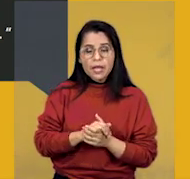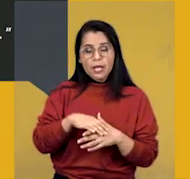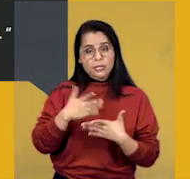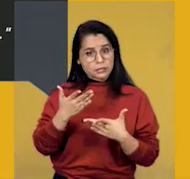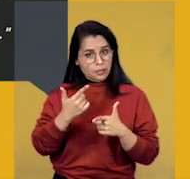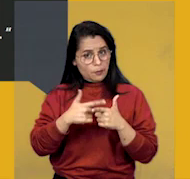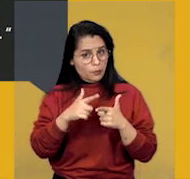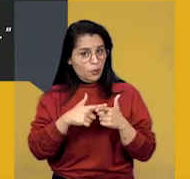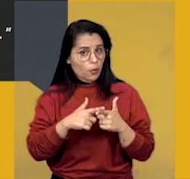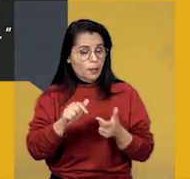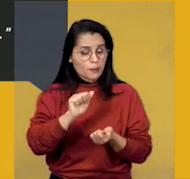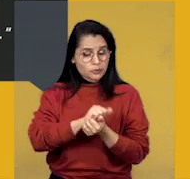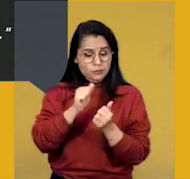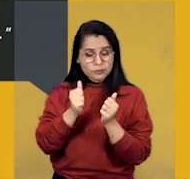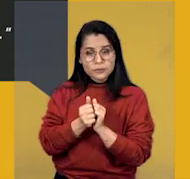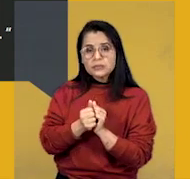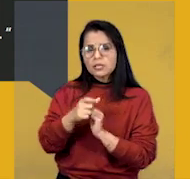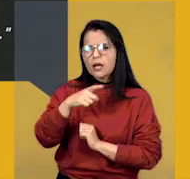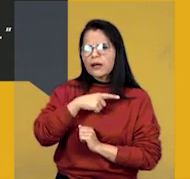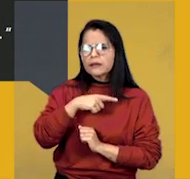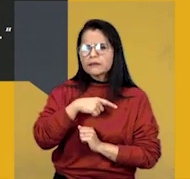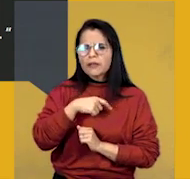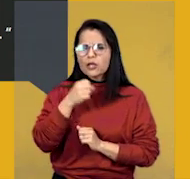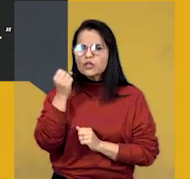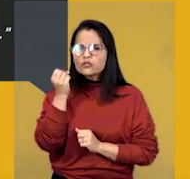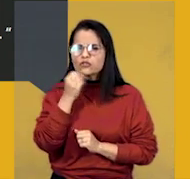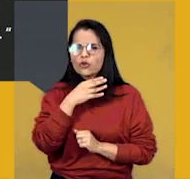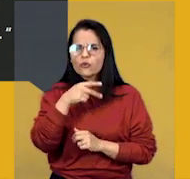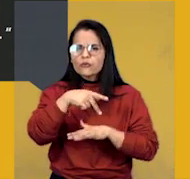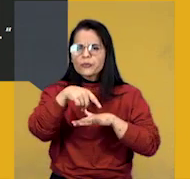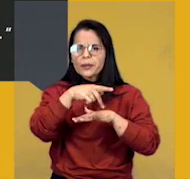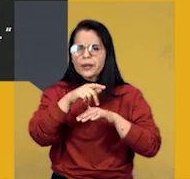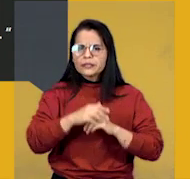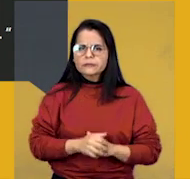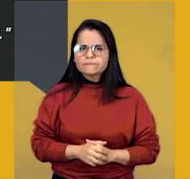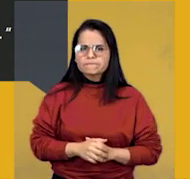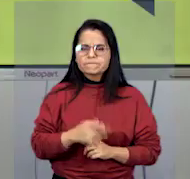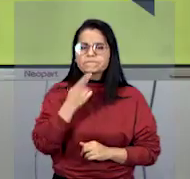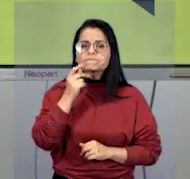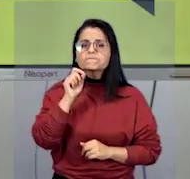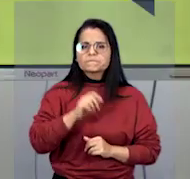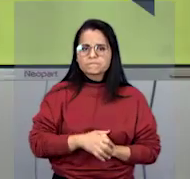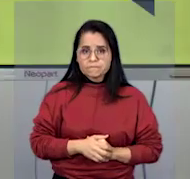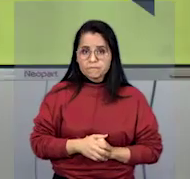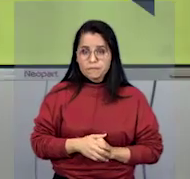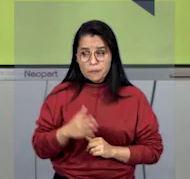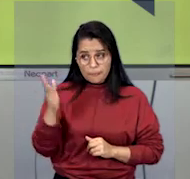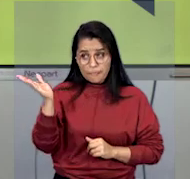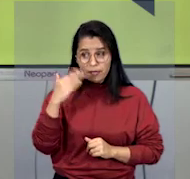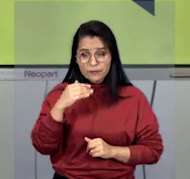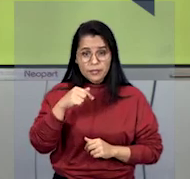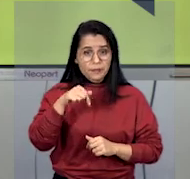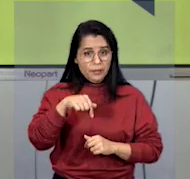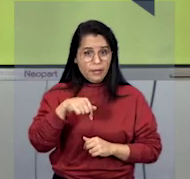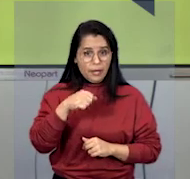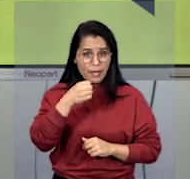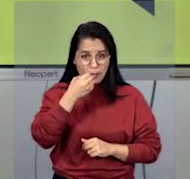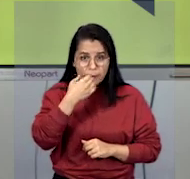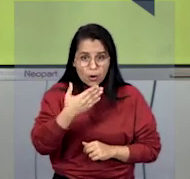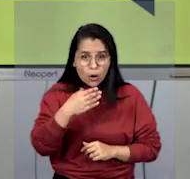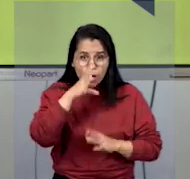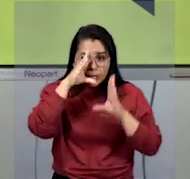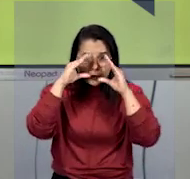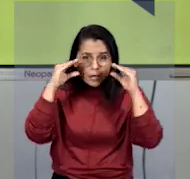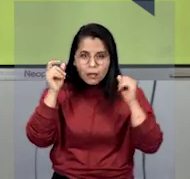de adaptação usuais dos recém-chegados. O que está dizendo nas entrelinhas? Vir para cá não é vir para o Éden, não. Não é vir para